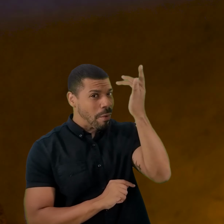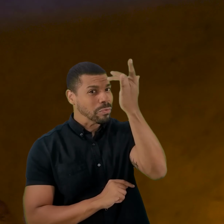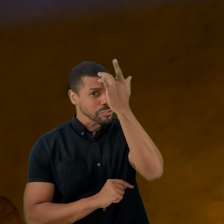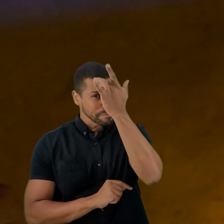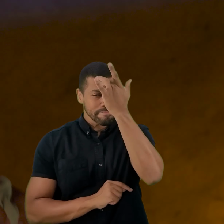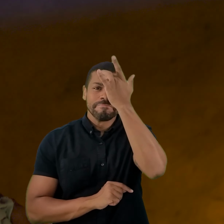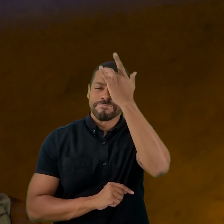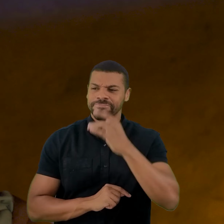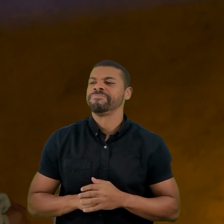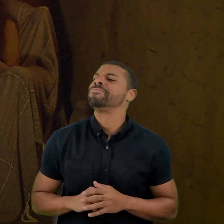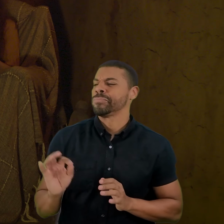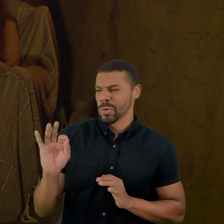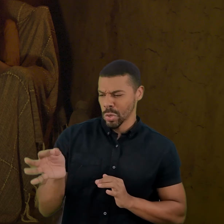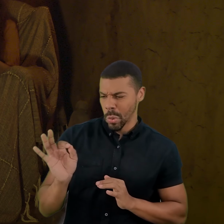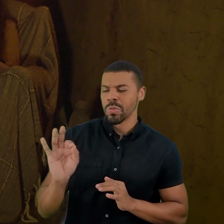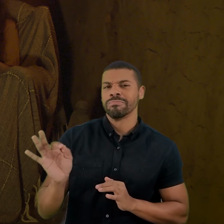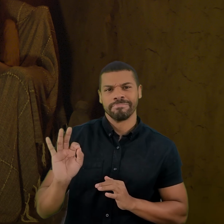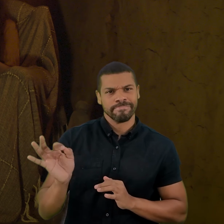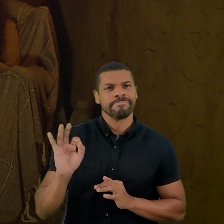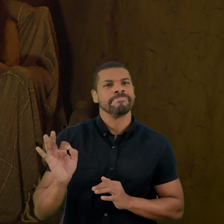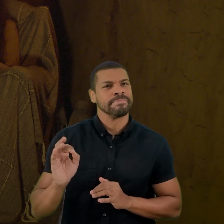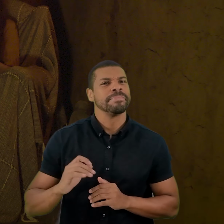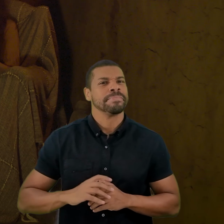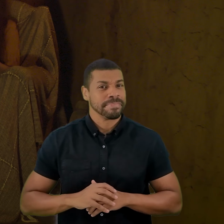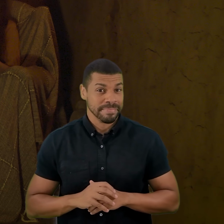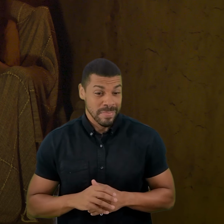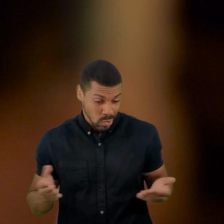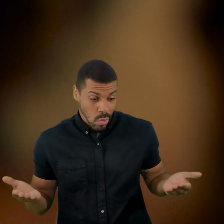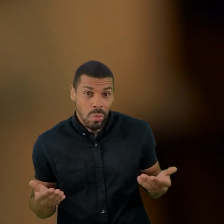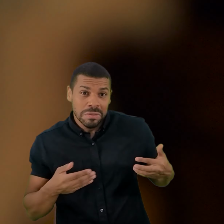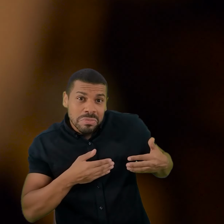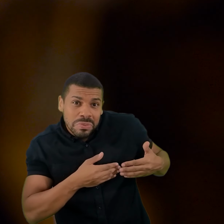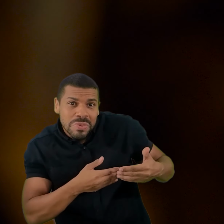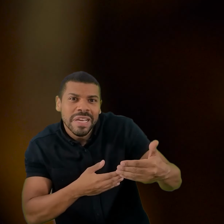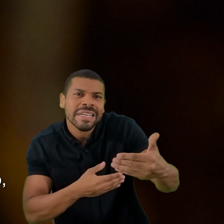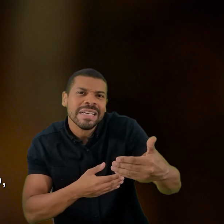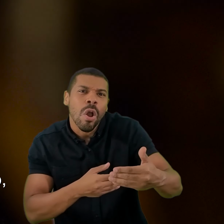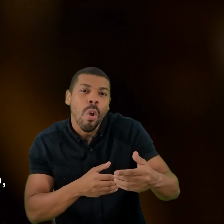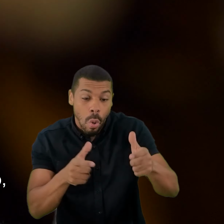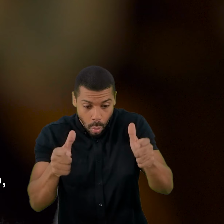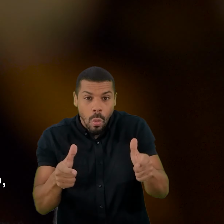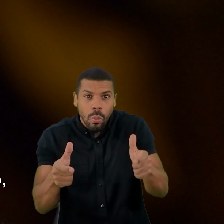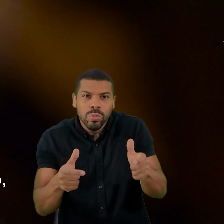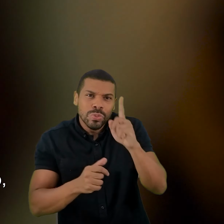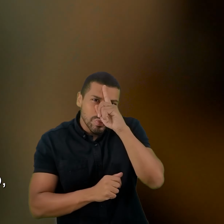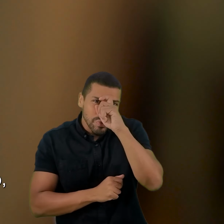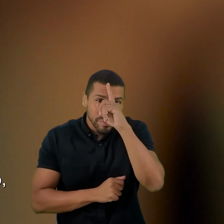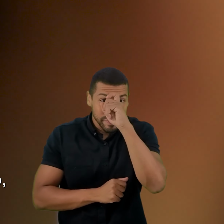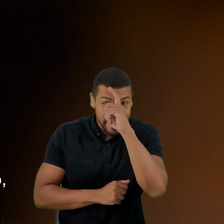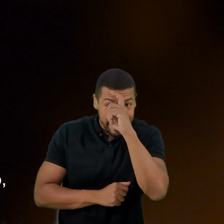na saúde mental. Com certeza, amiga. E hoje em dia, onde era o